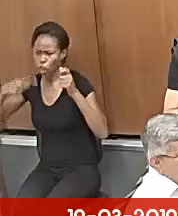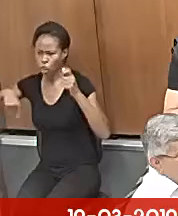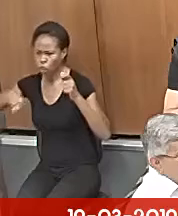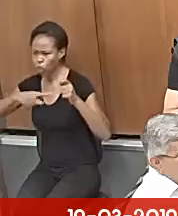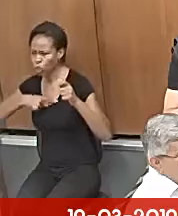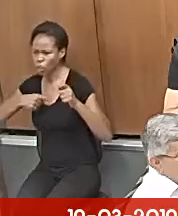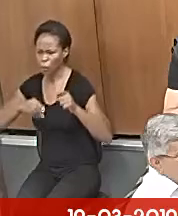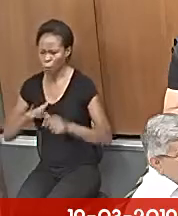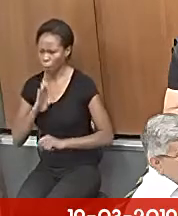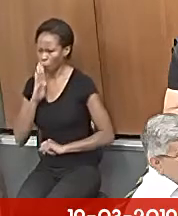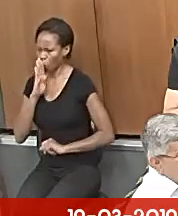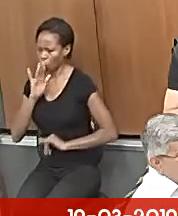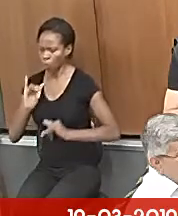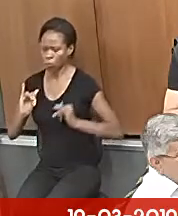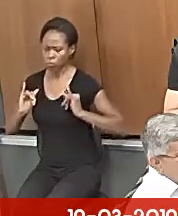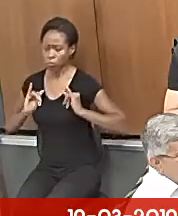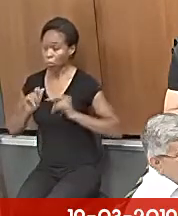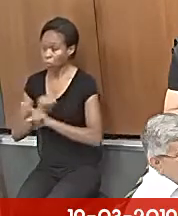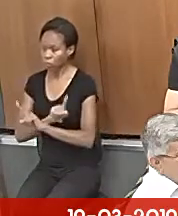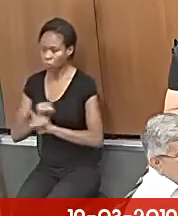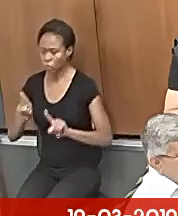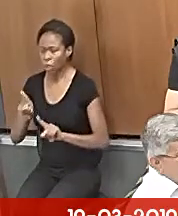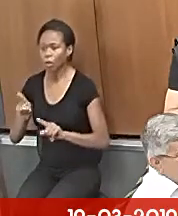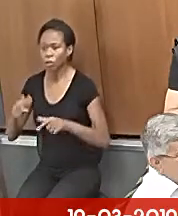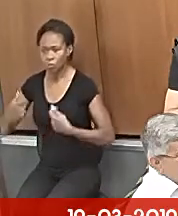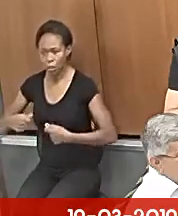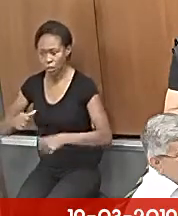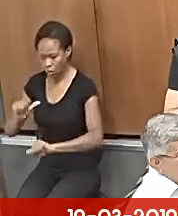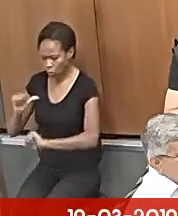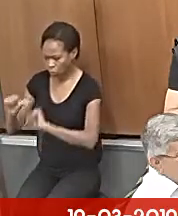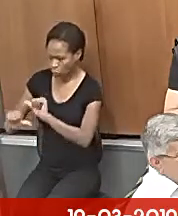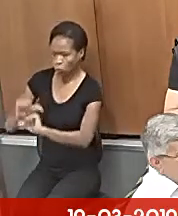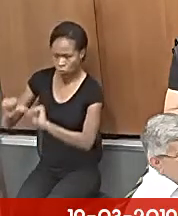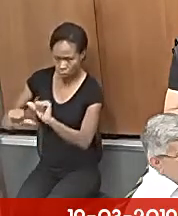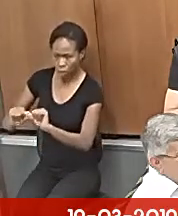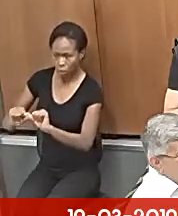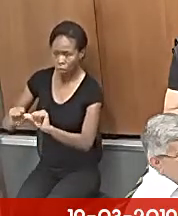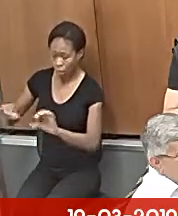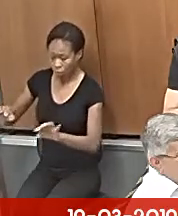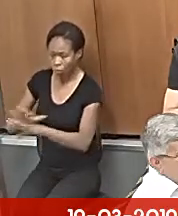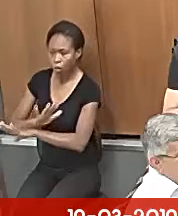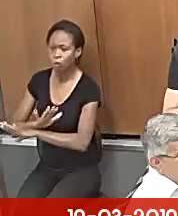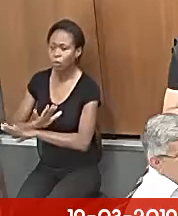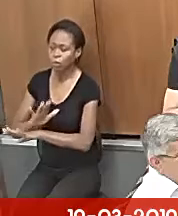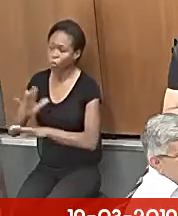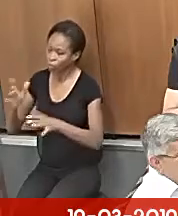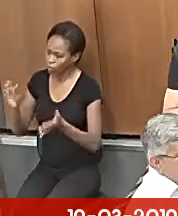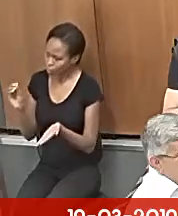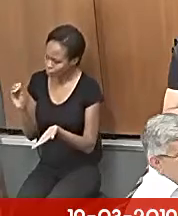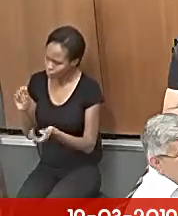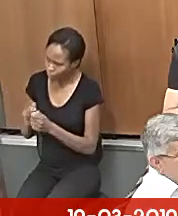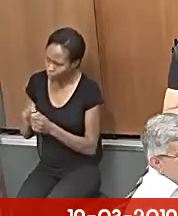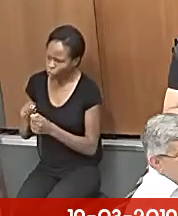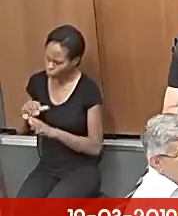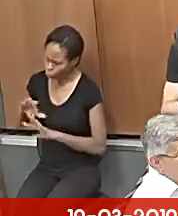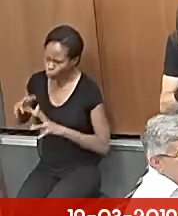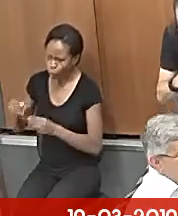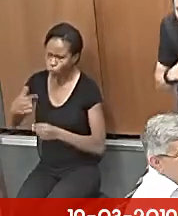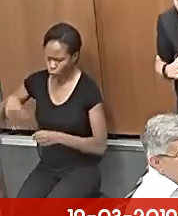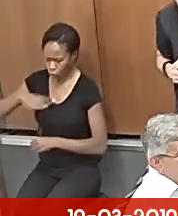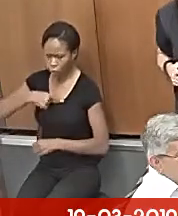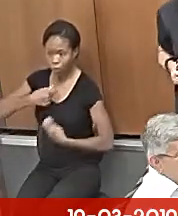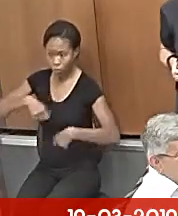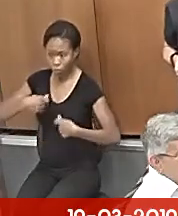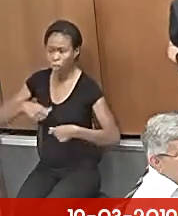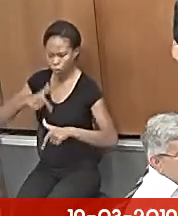enquanto não for feita mudança enquanto a gente não foi o que está sendo feito o que a gente precisa nós não vamos ficar na toca a gente vai